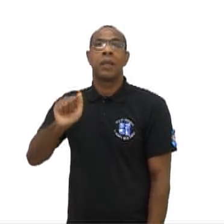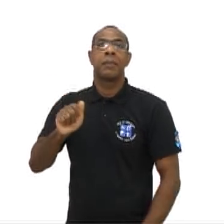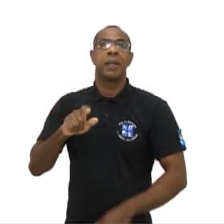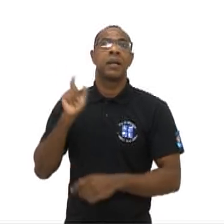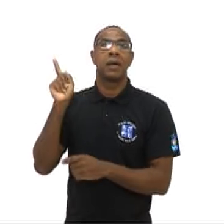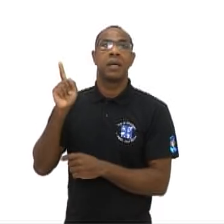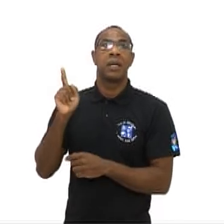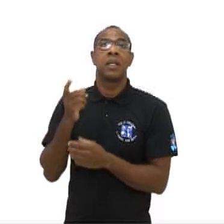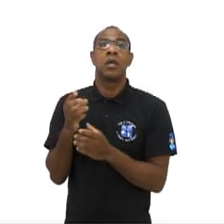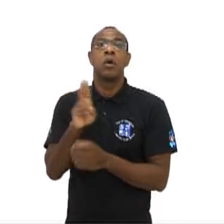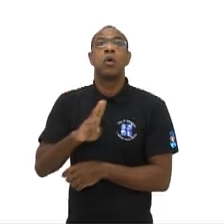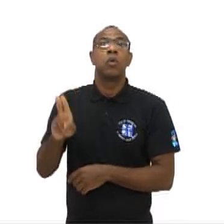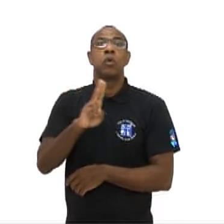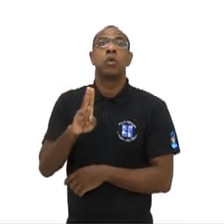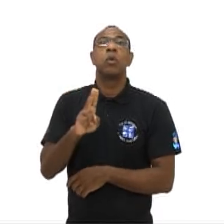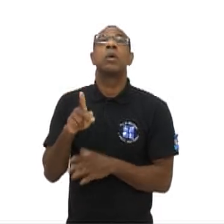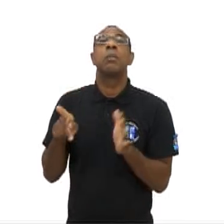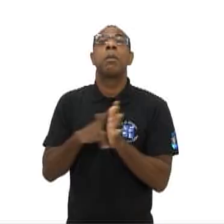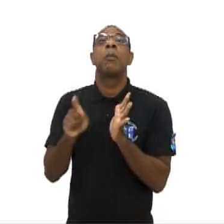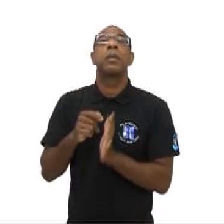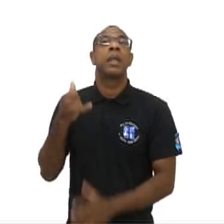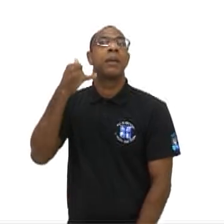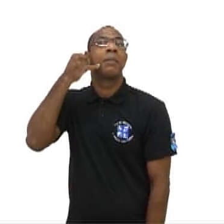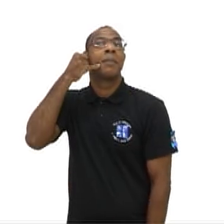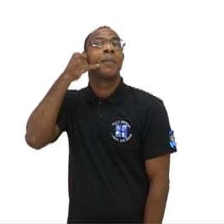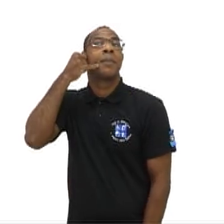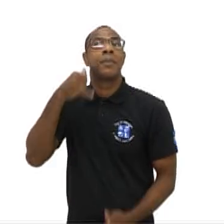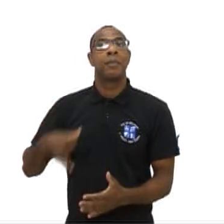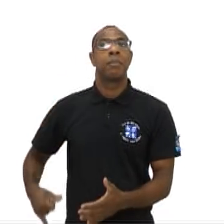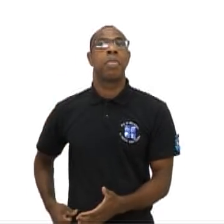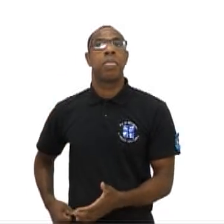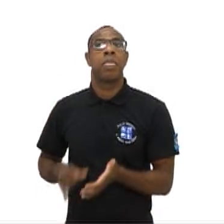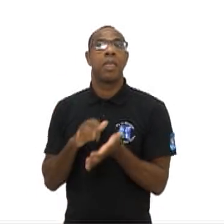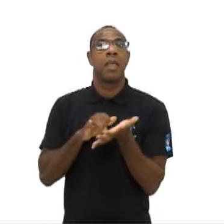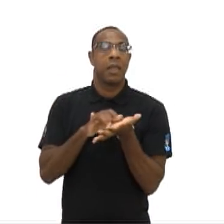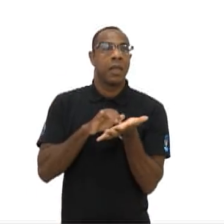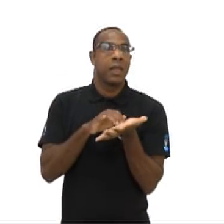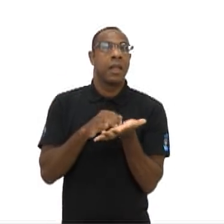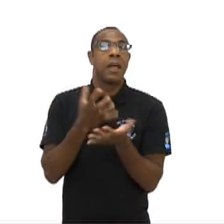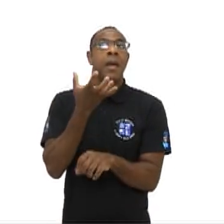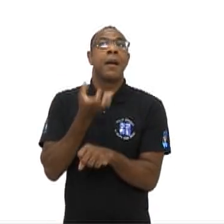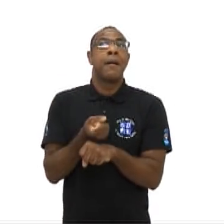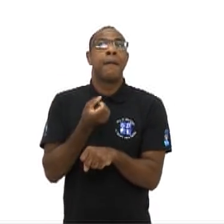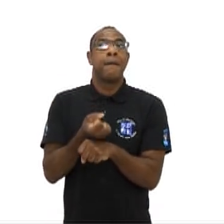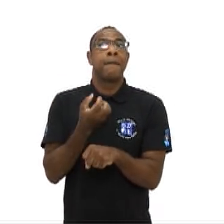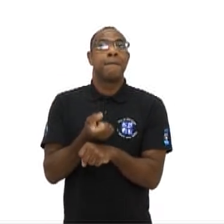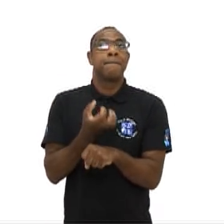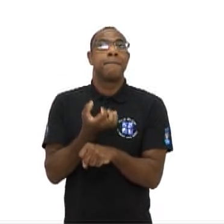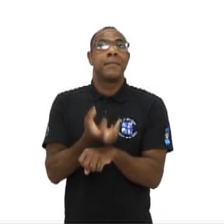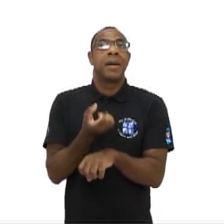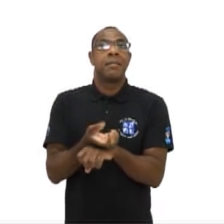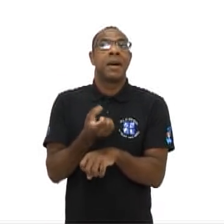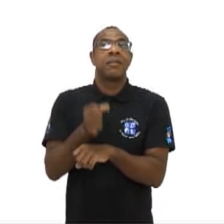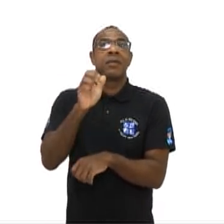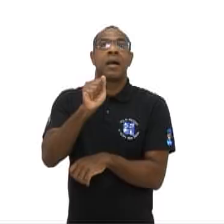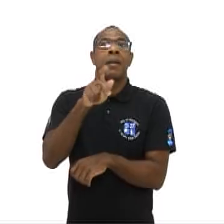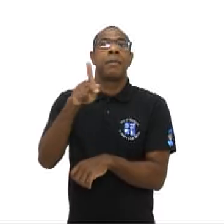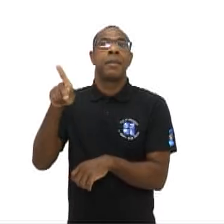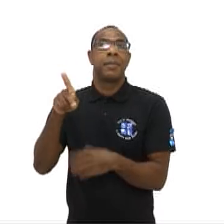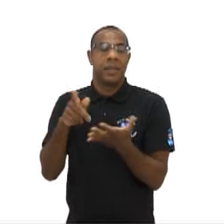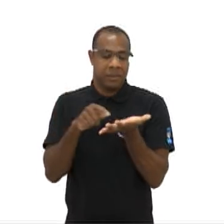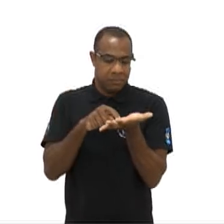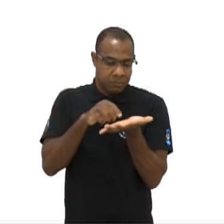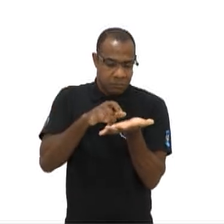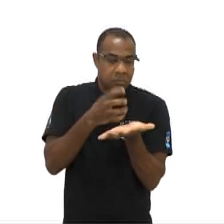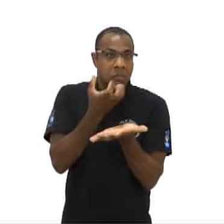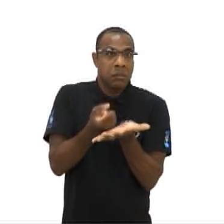sensacional. Ele usou o próprio telefone celular para fazer isso, onde você baixa um aplicativo e aí você consegue ter uma projeção aqui